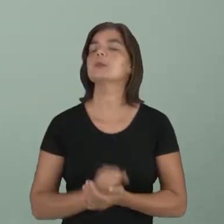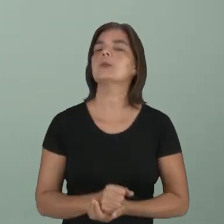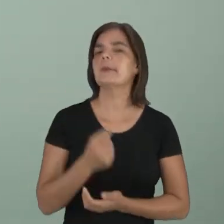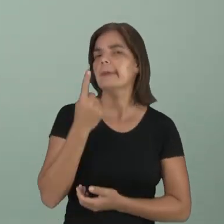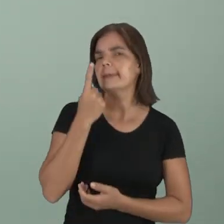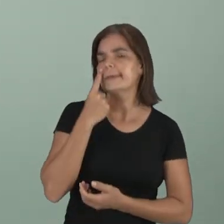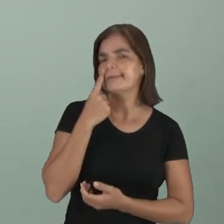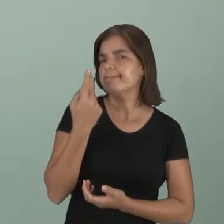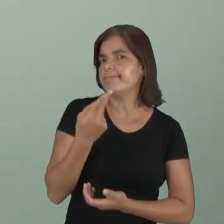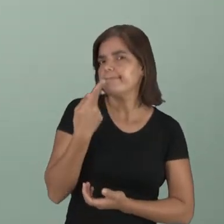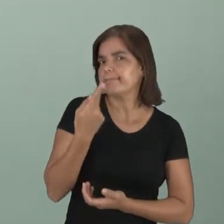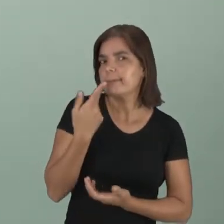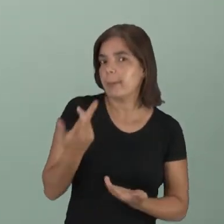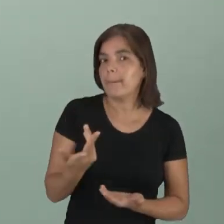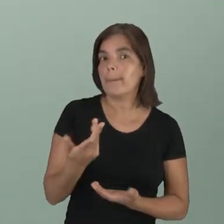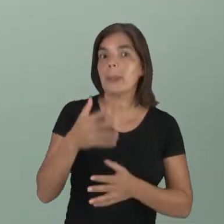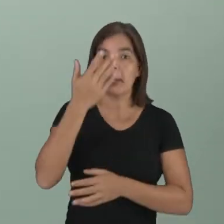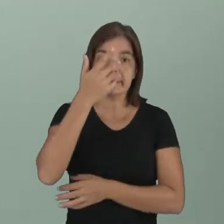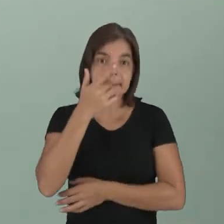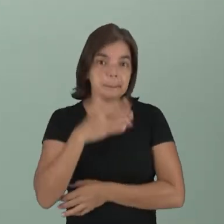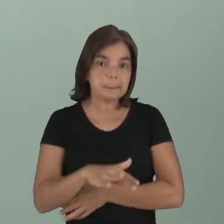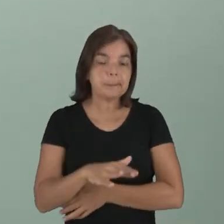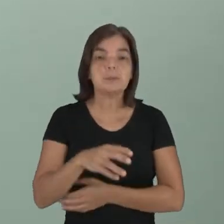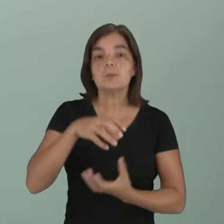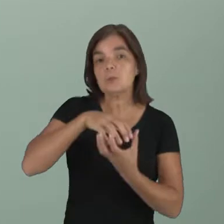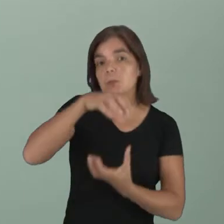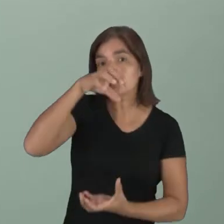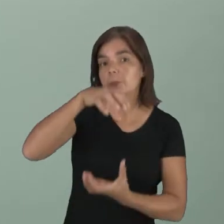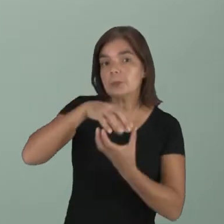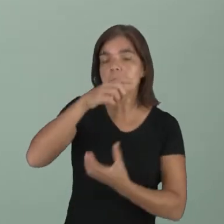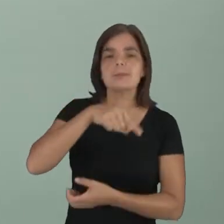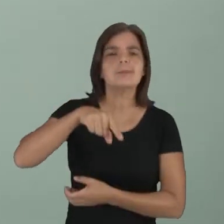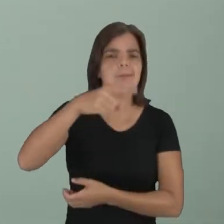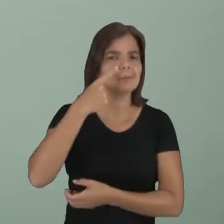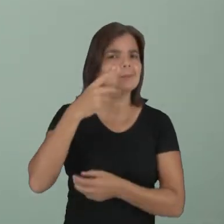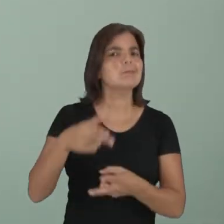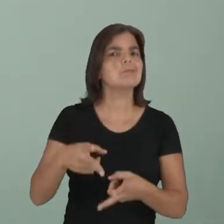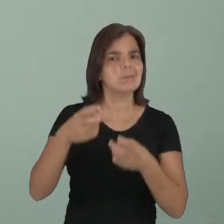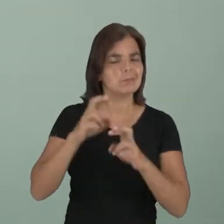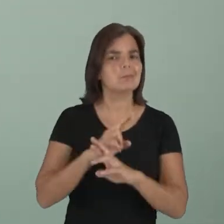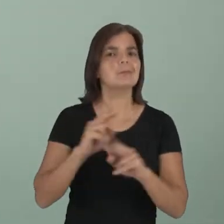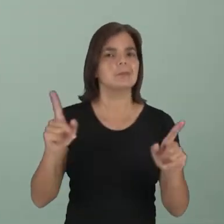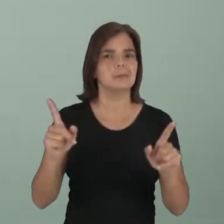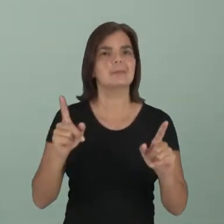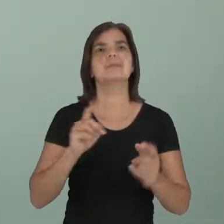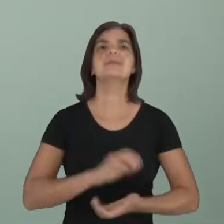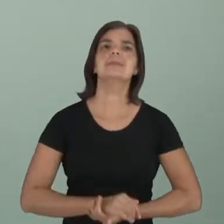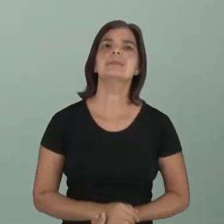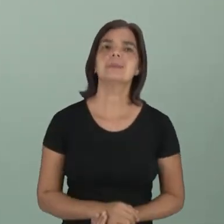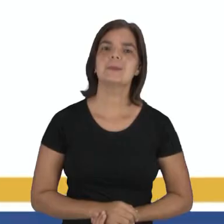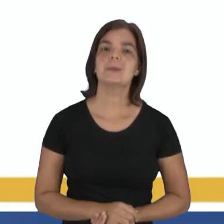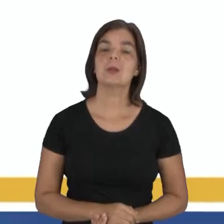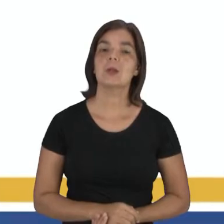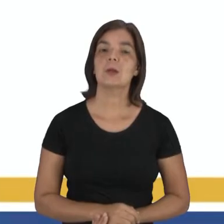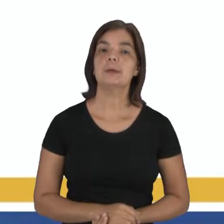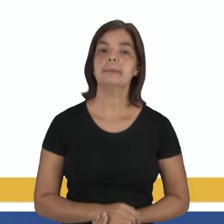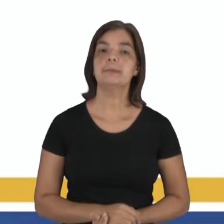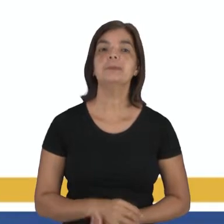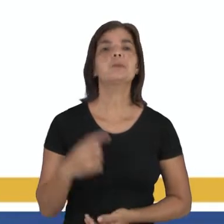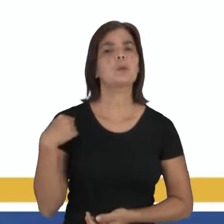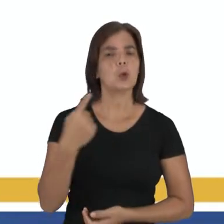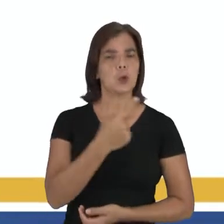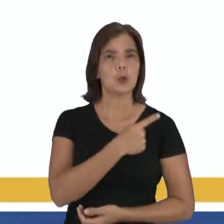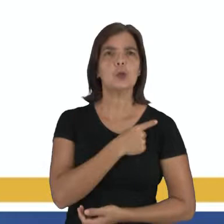observa quando se trata da fala de uma criança, de um idoso, você percebe essas diferenças. Penúltimo